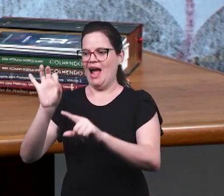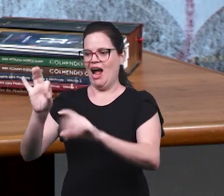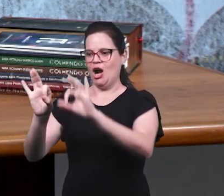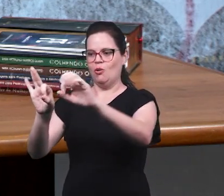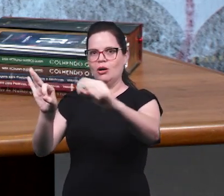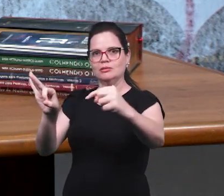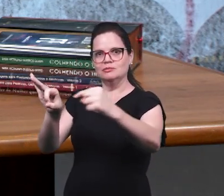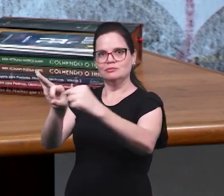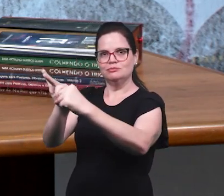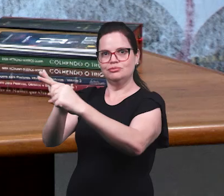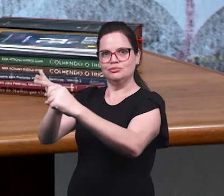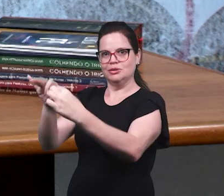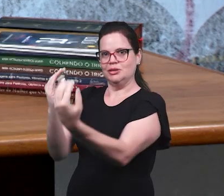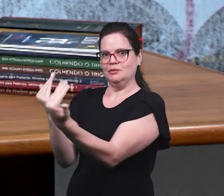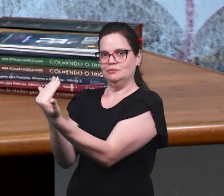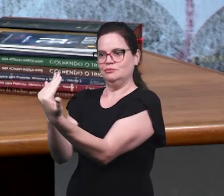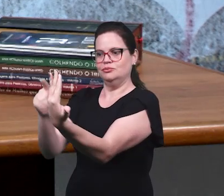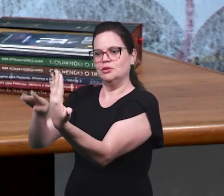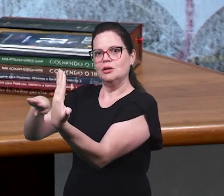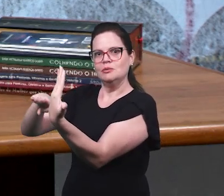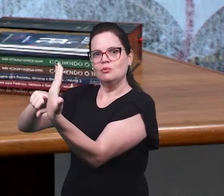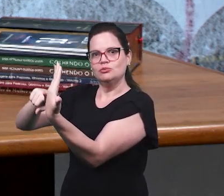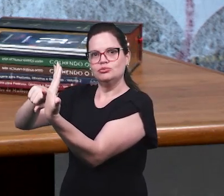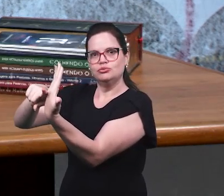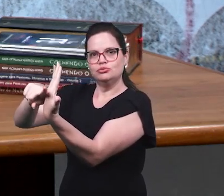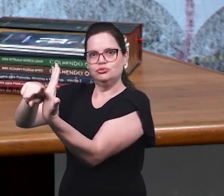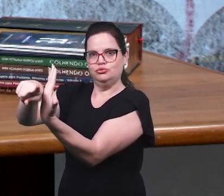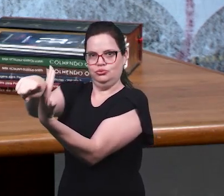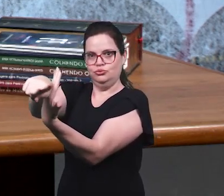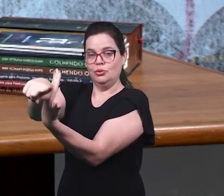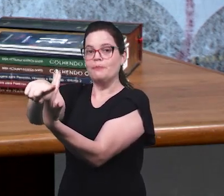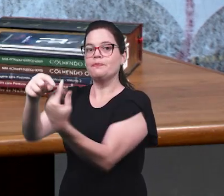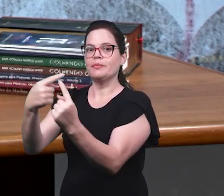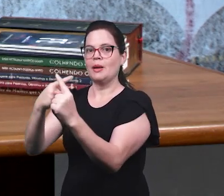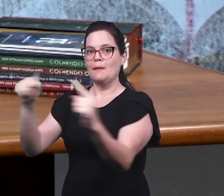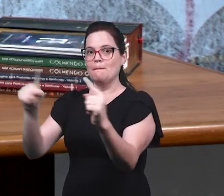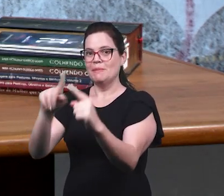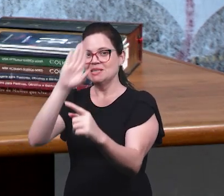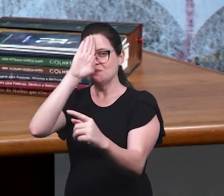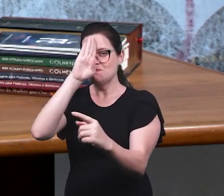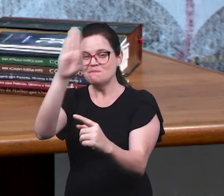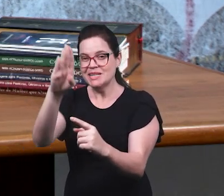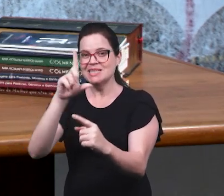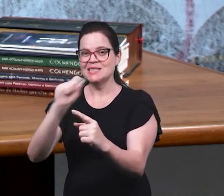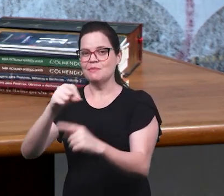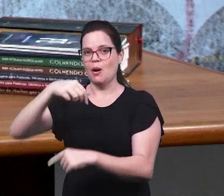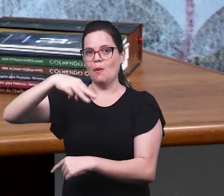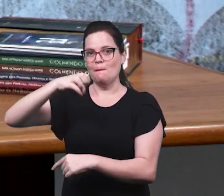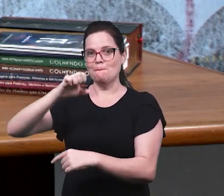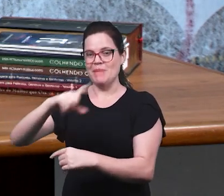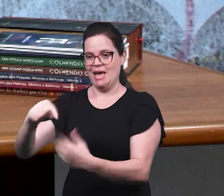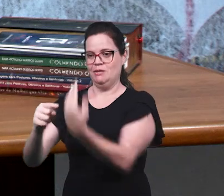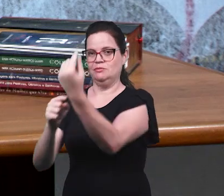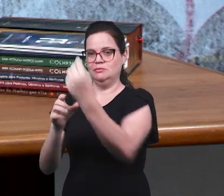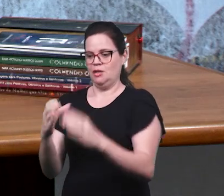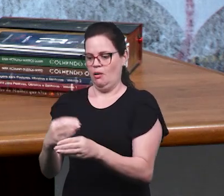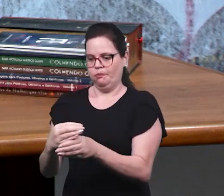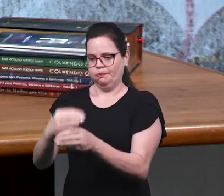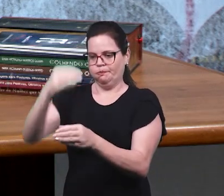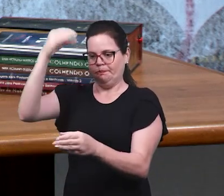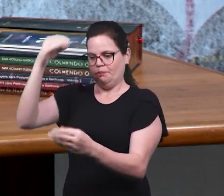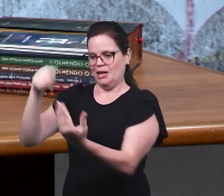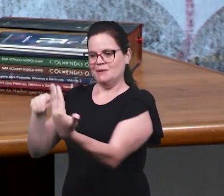bandas para o ocidente. E a barra do meio estará no meio das tábuas, passando de